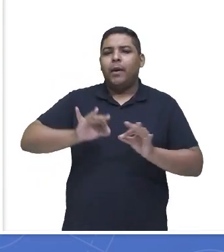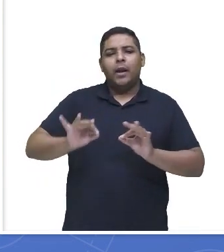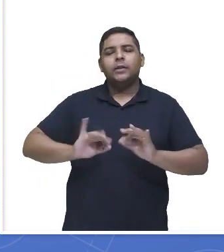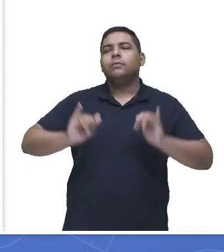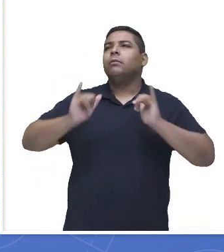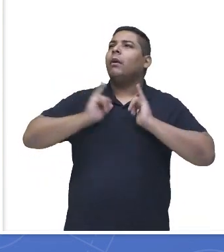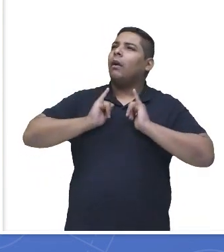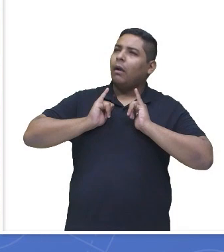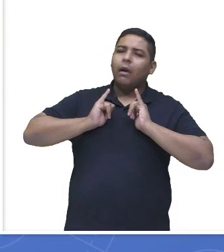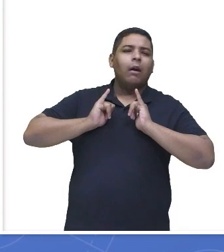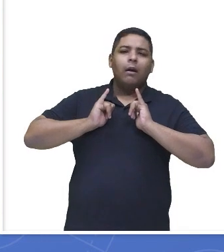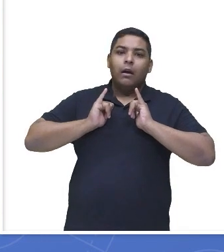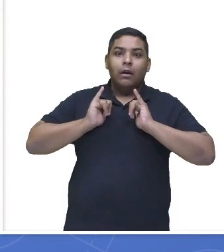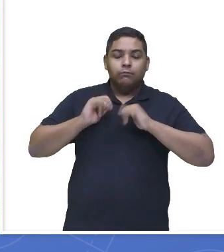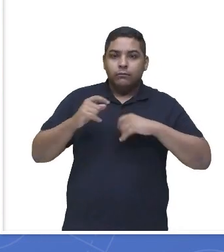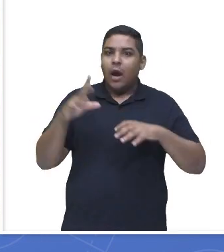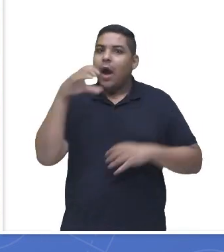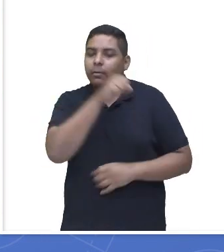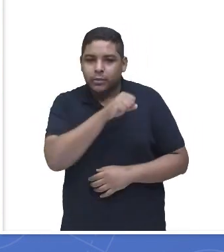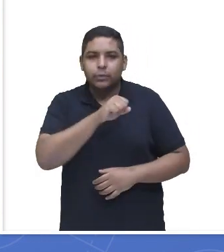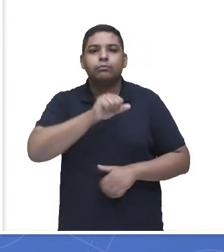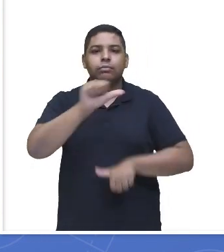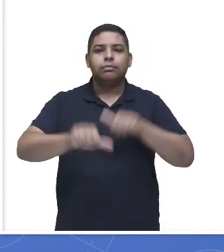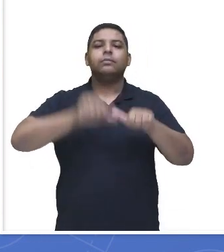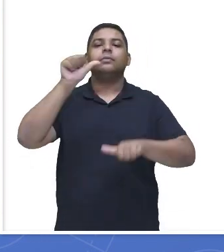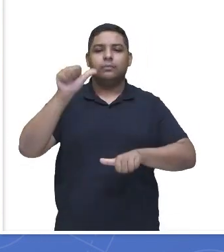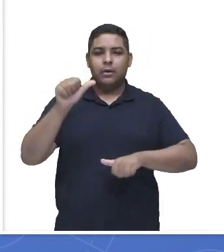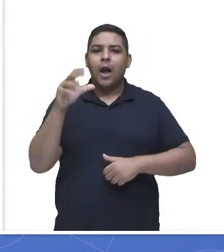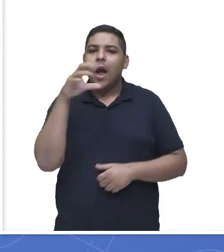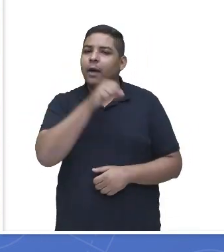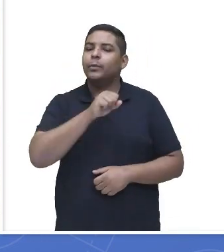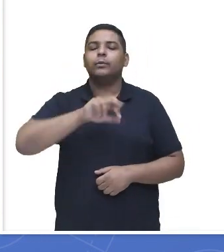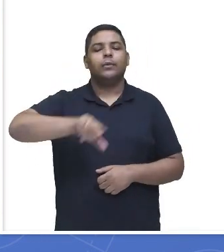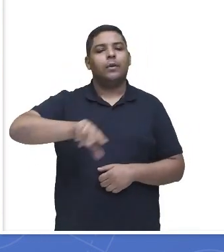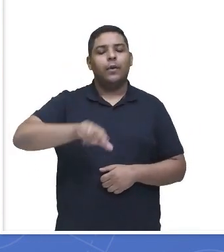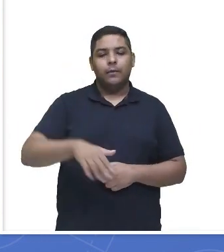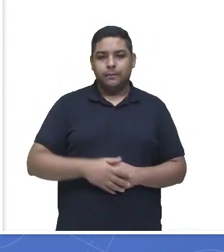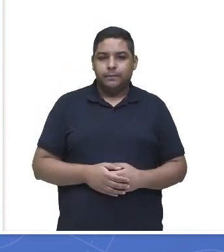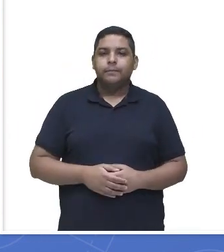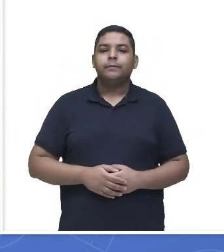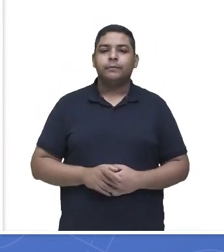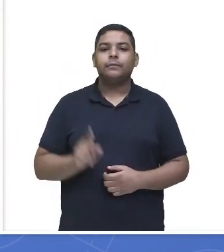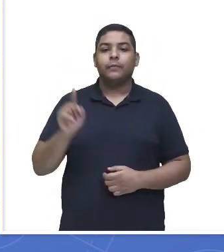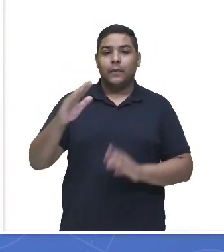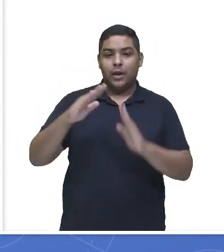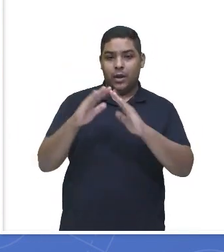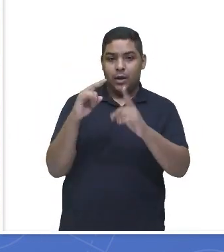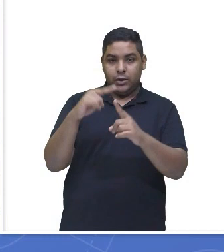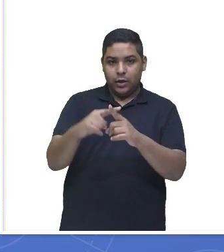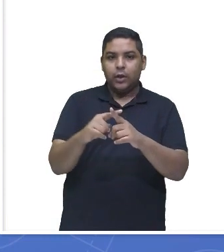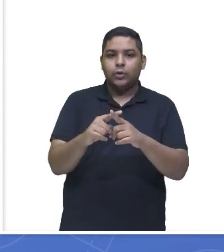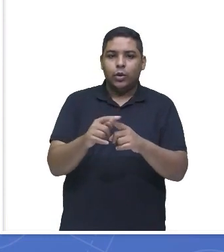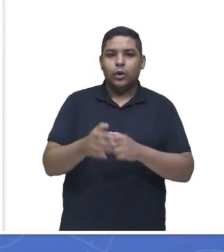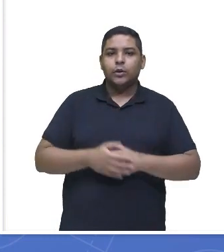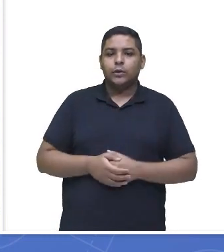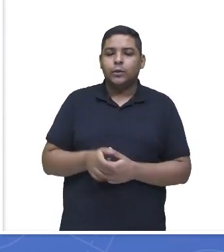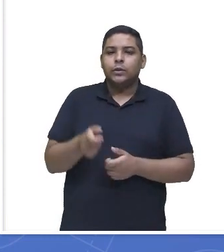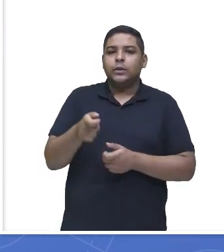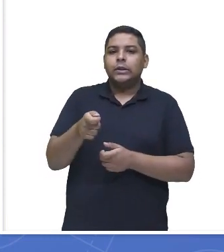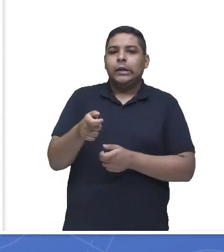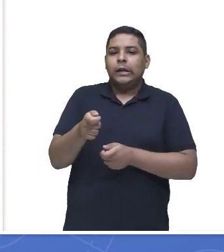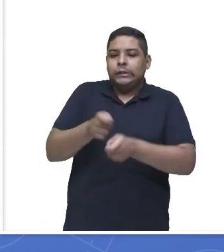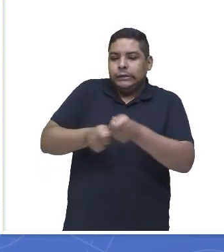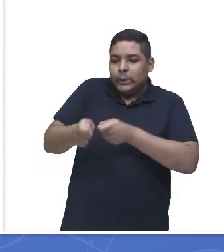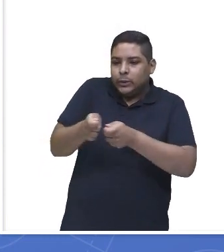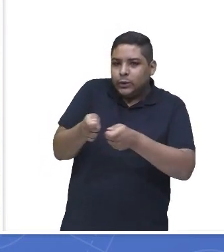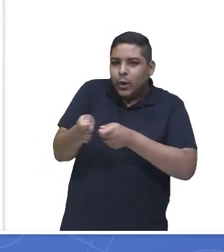não pensa que foi fácil toda essa mudança acontecer, porque, por exemplo, a Igreja Católica tentou frear o máximo que ela pôde para que